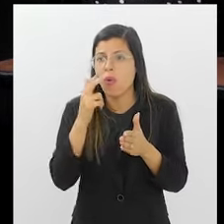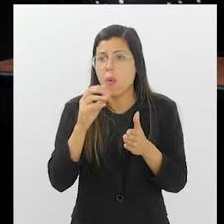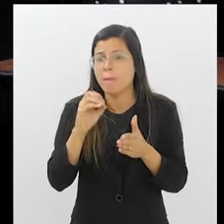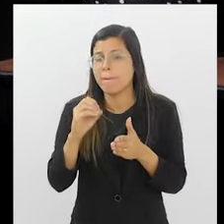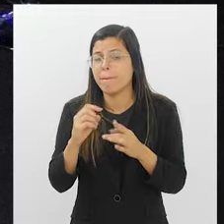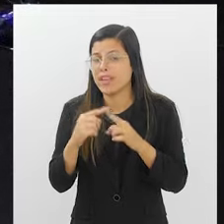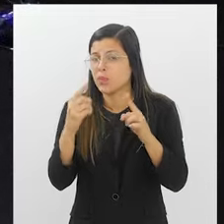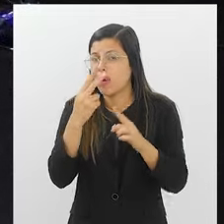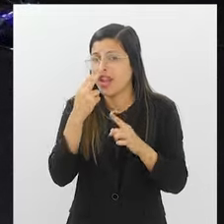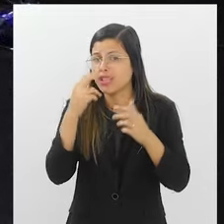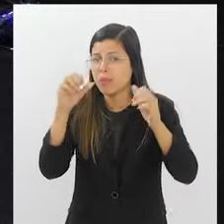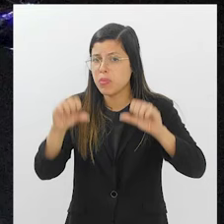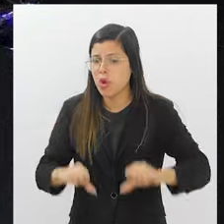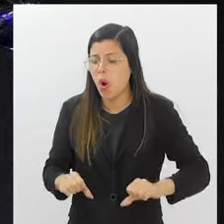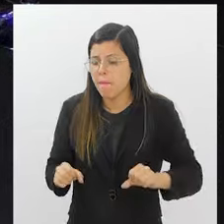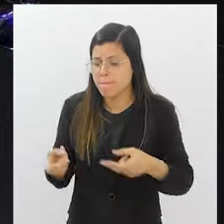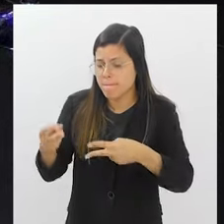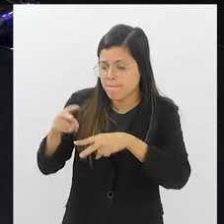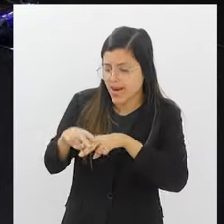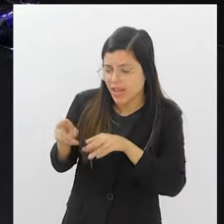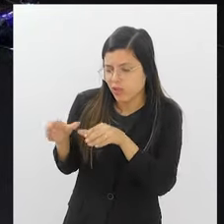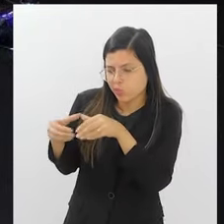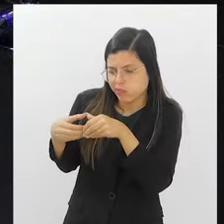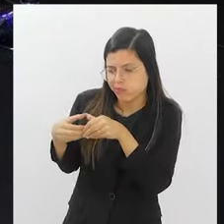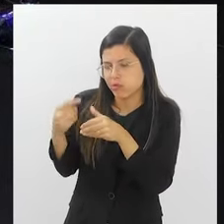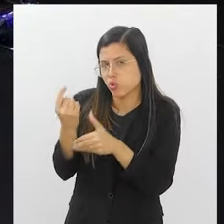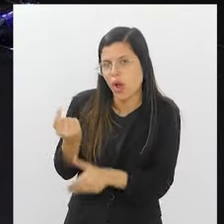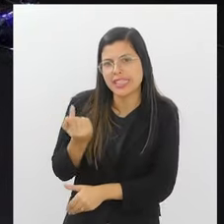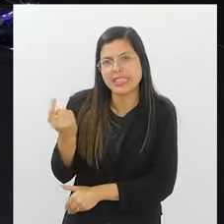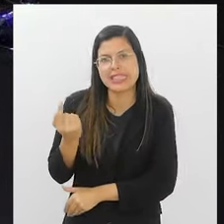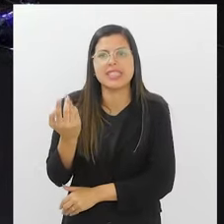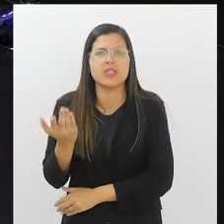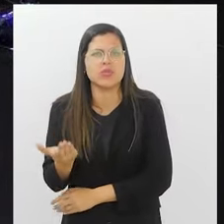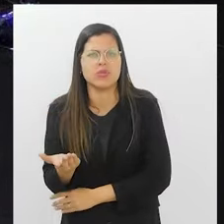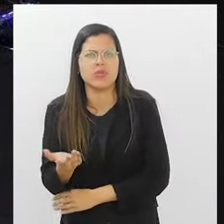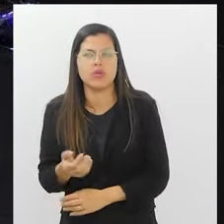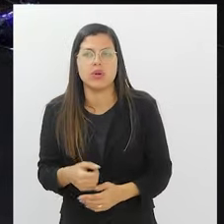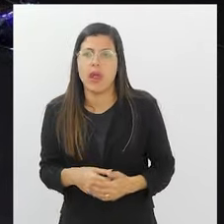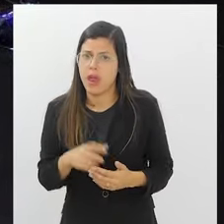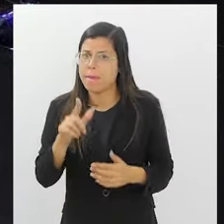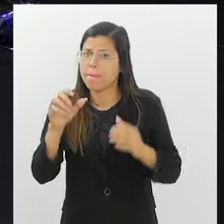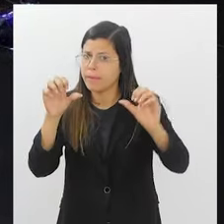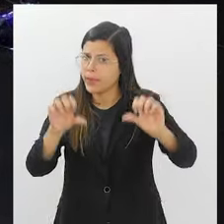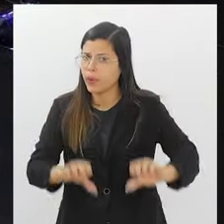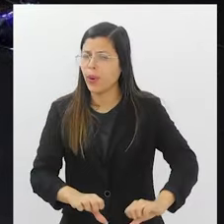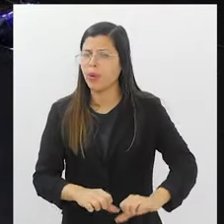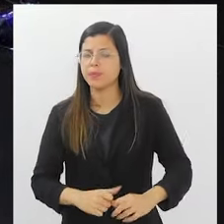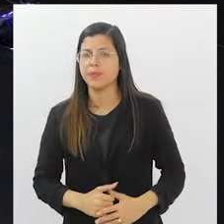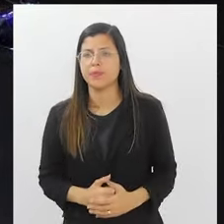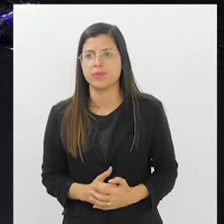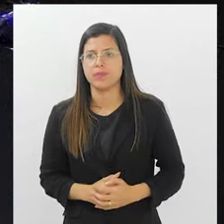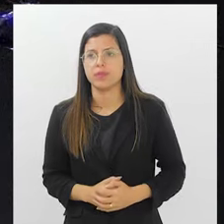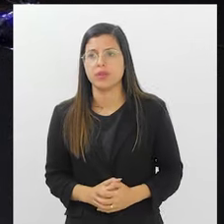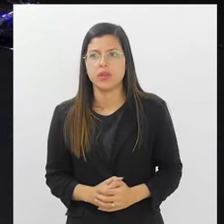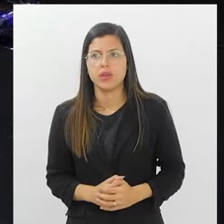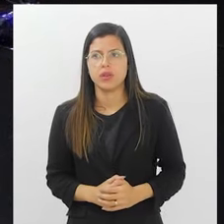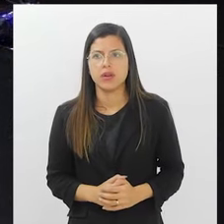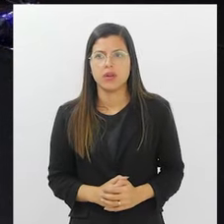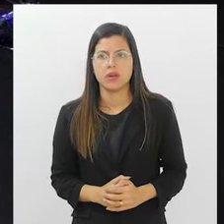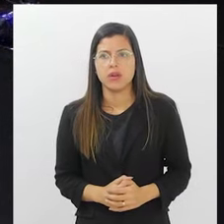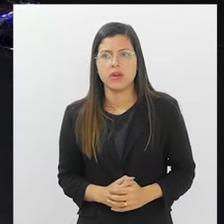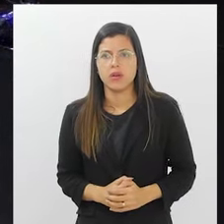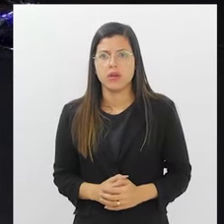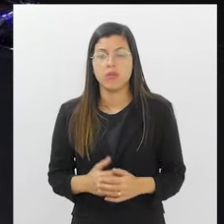fica preso naquele espaçozinho com aquela pessoa, não sei quem, e não participa de nada, o que é pior, né? Essa é uma